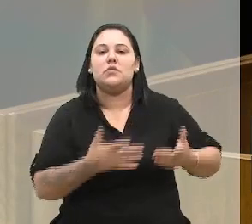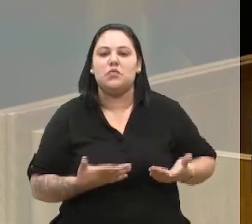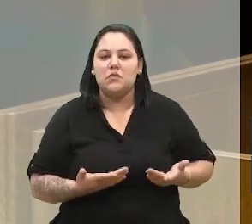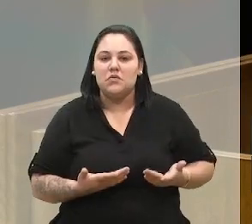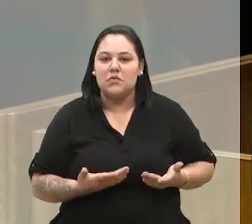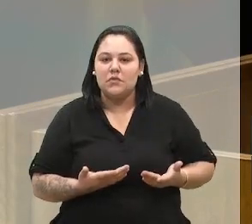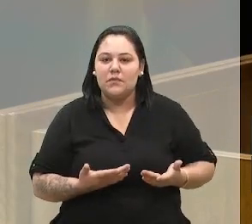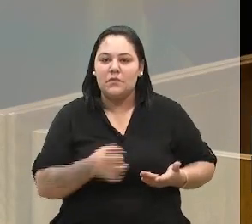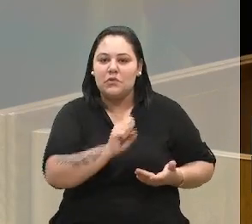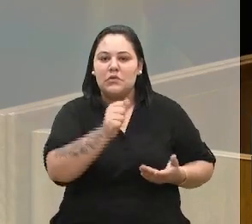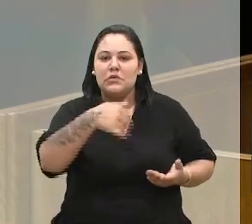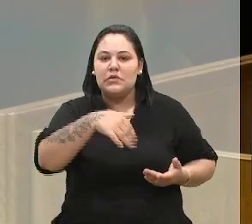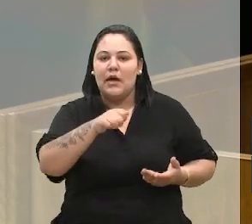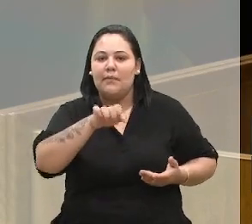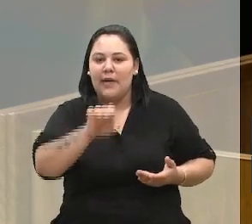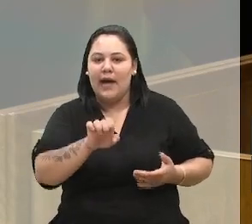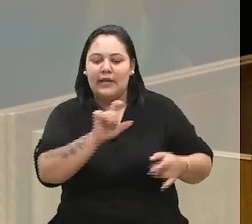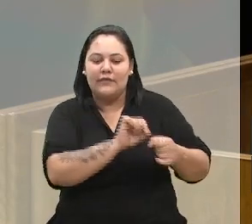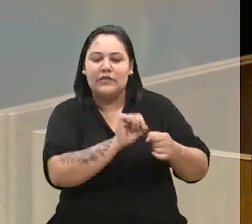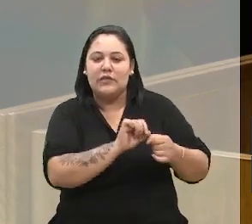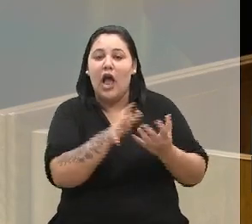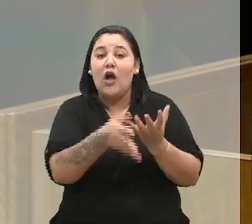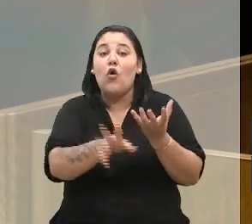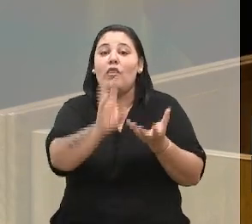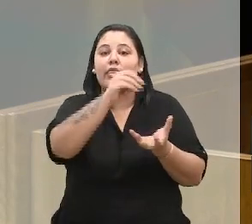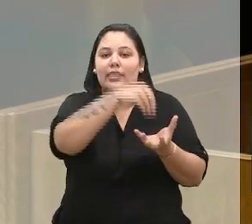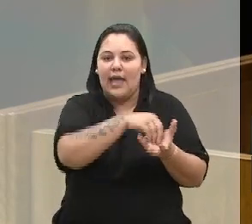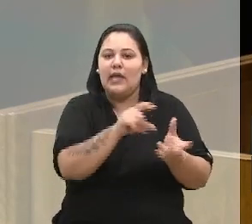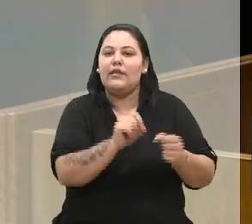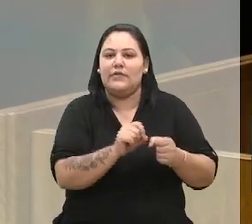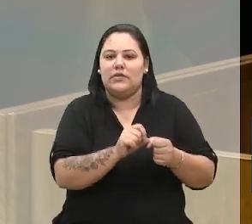O SAMAI está fazendo, a Codeca está fazendo